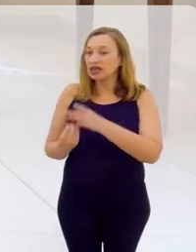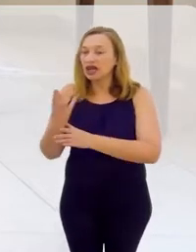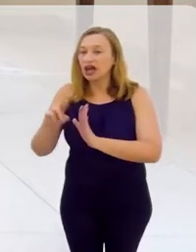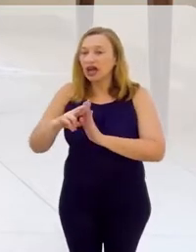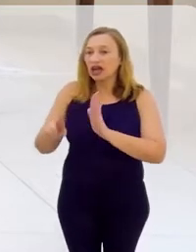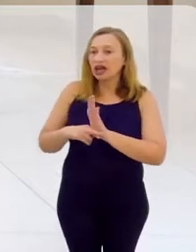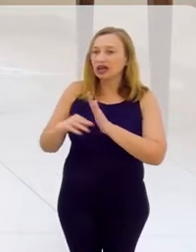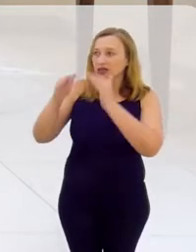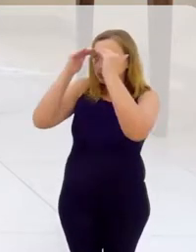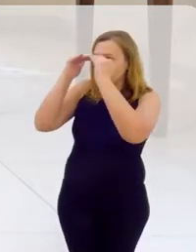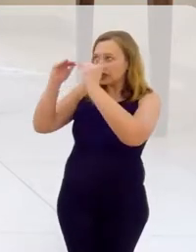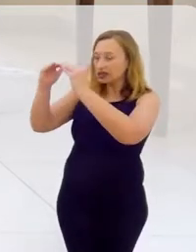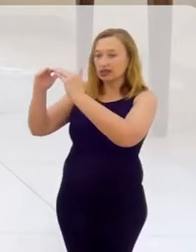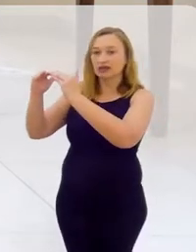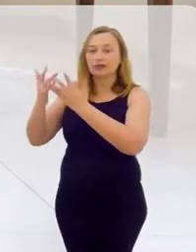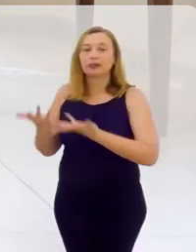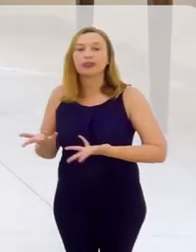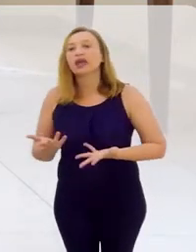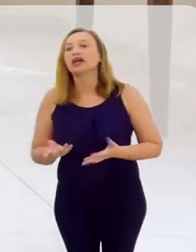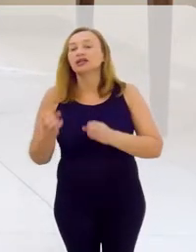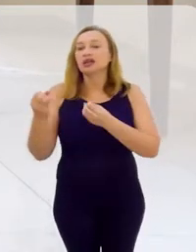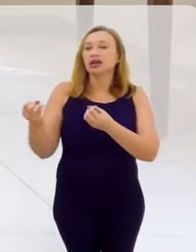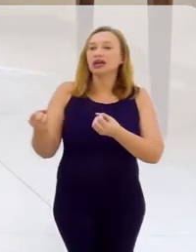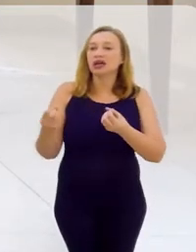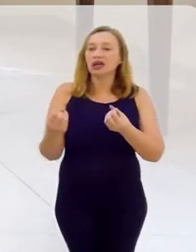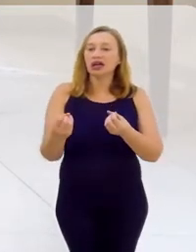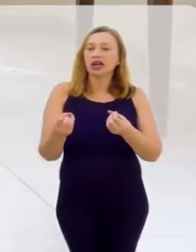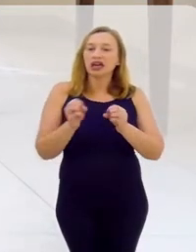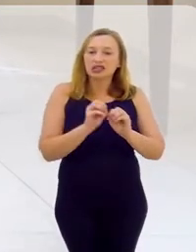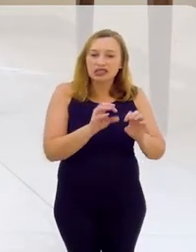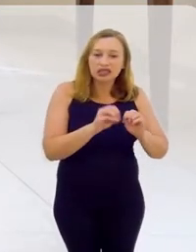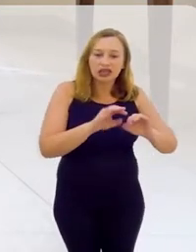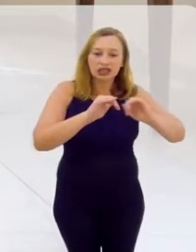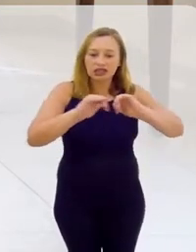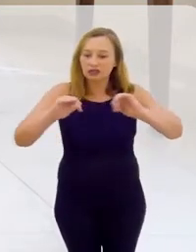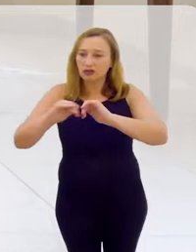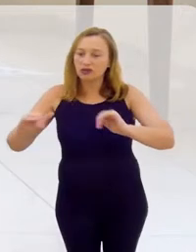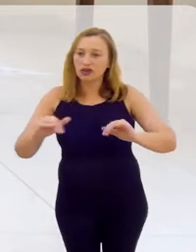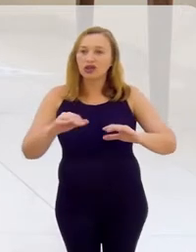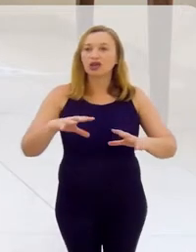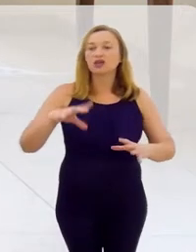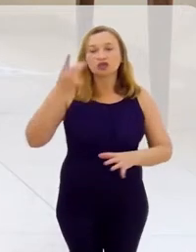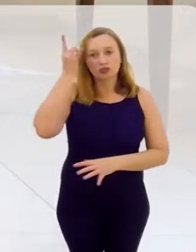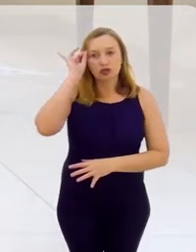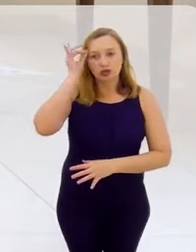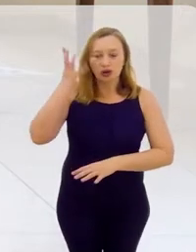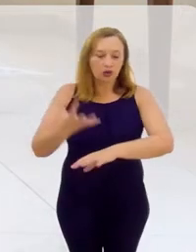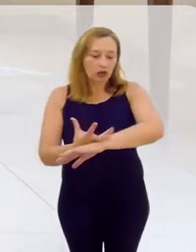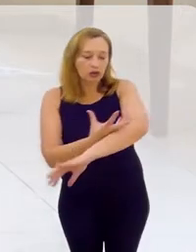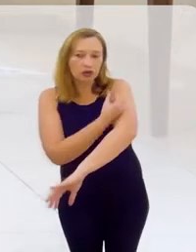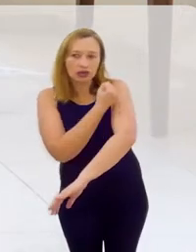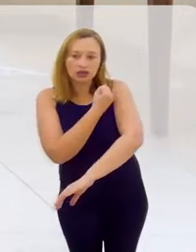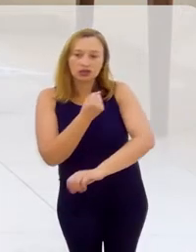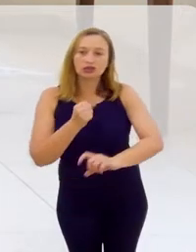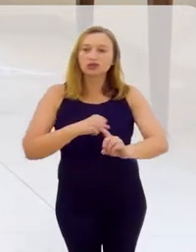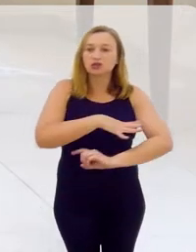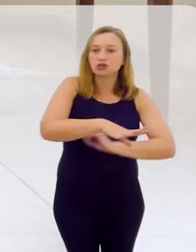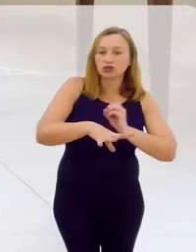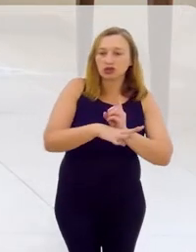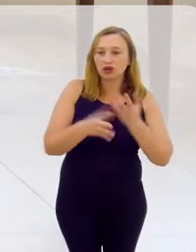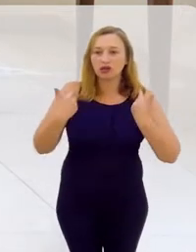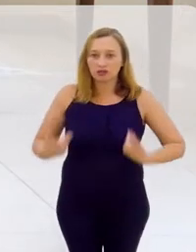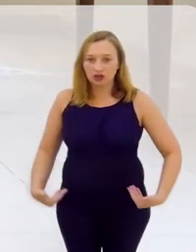convênios. Eles são ensinados ali a se desenvolver em quatro áreas: espiritual, emocional,